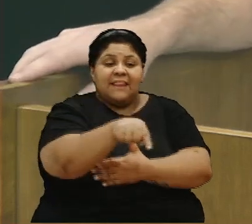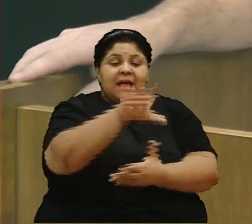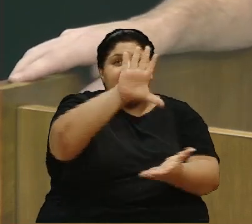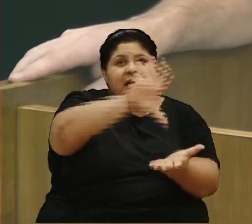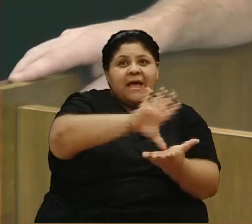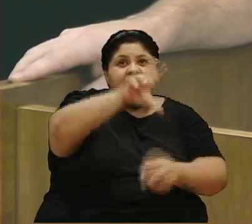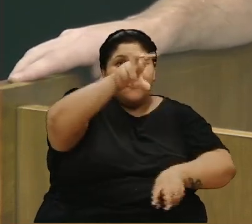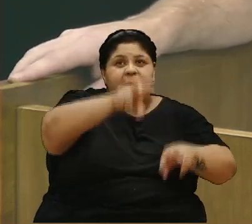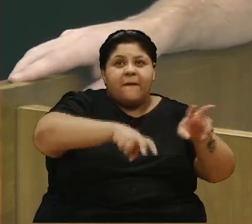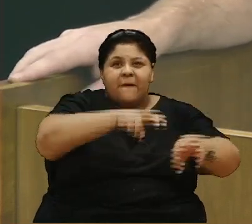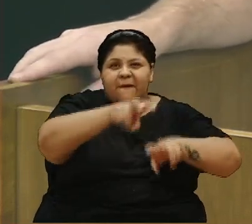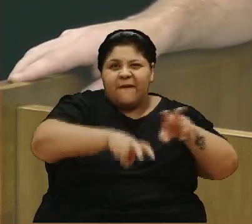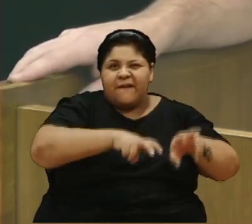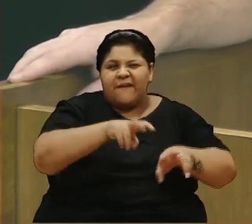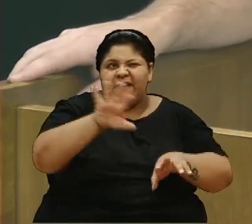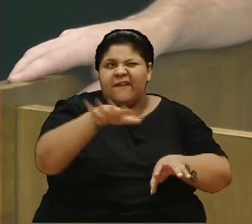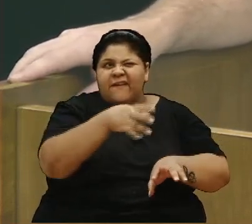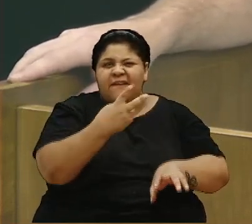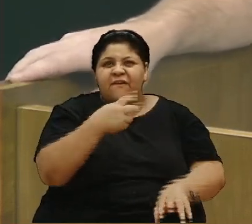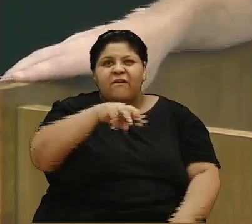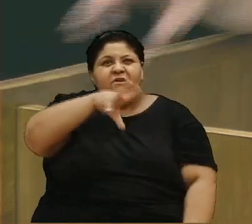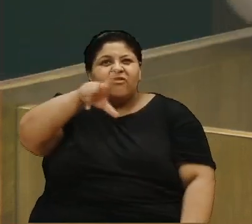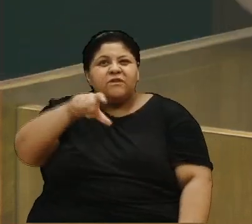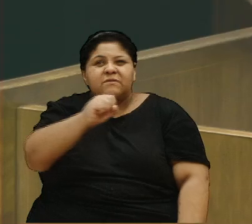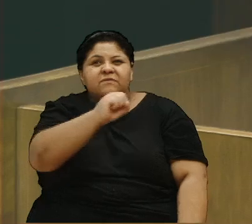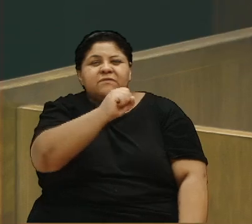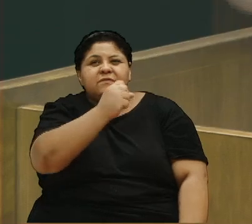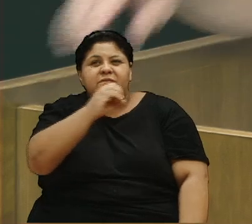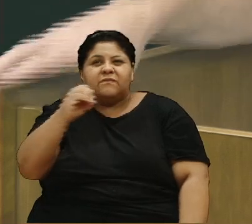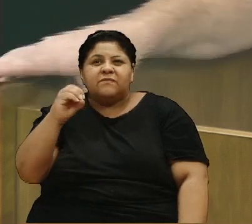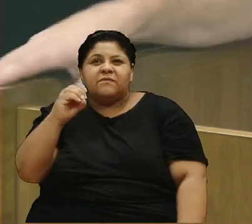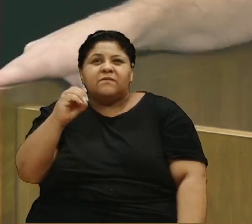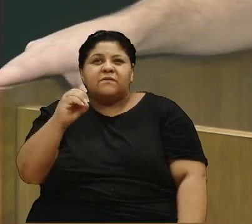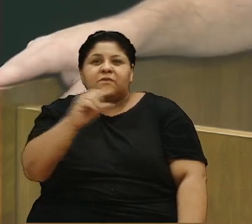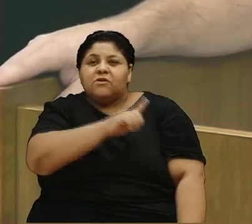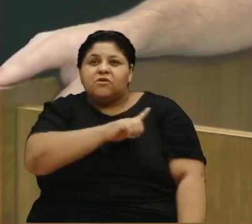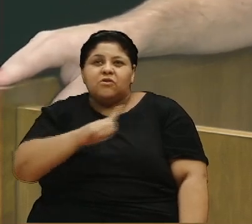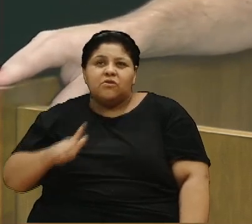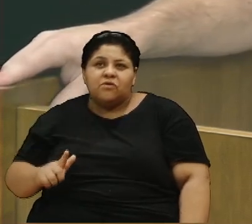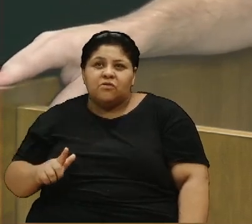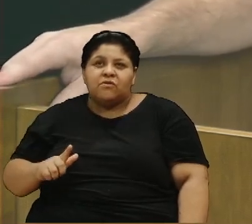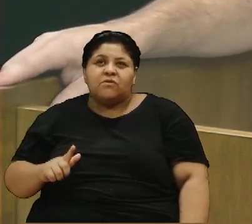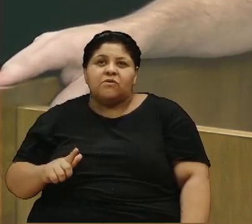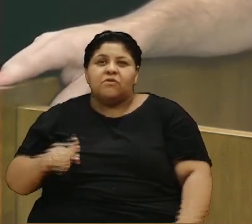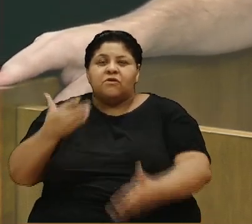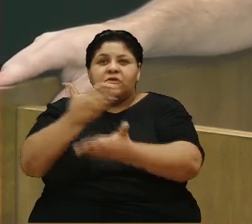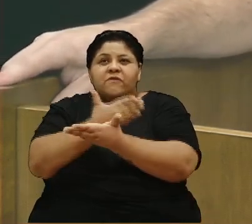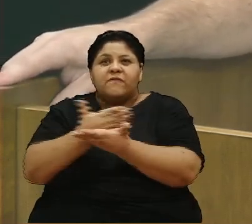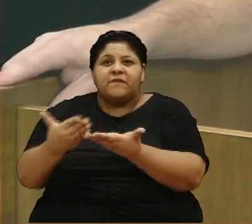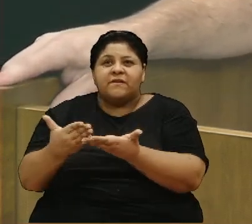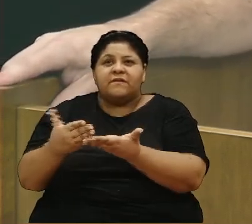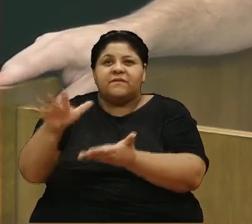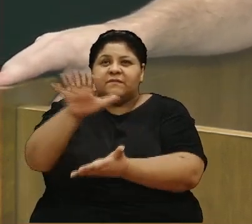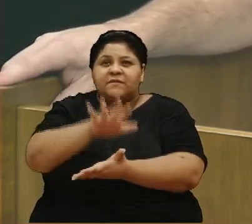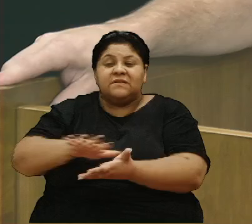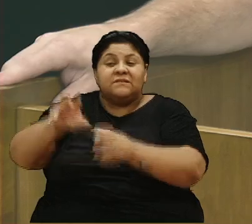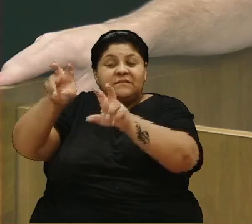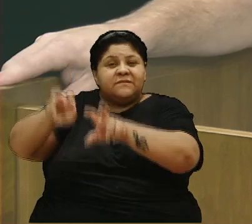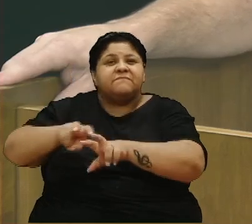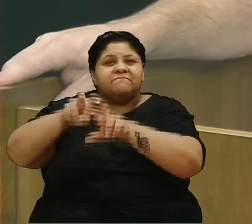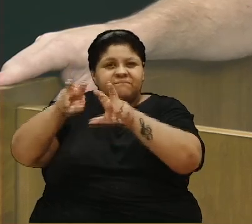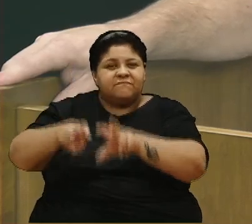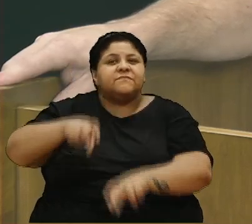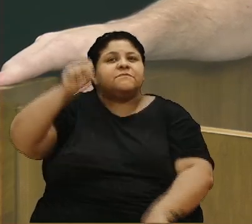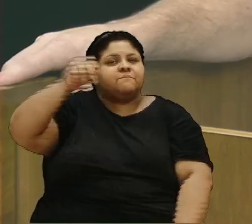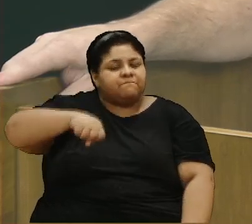área de compensação de torno de 2,8 milhões que o governo está devendo para as áreas de asfalto do interior, vão ser compensadas lá, e